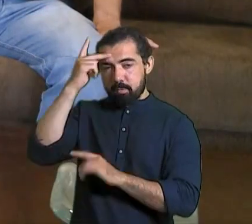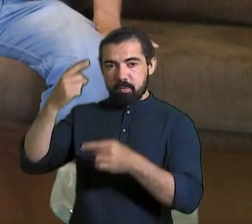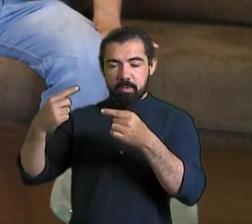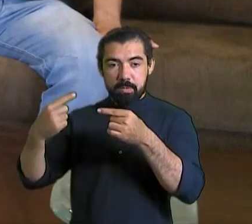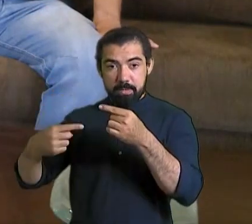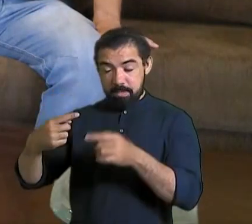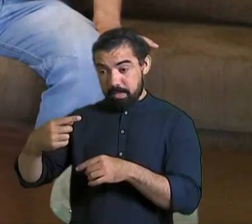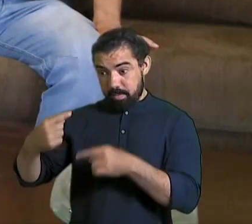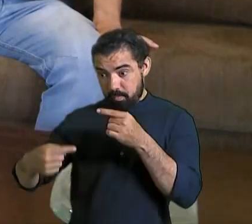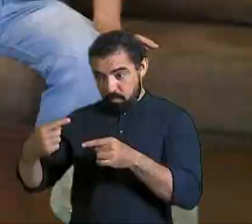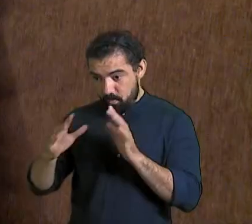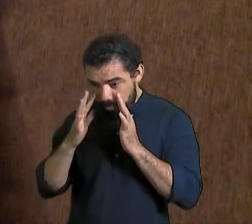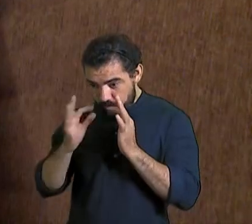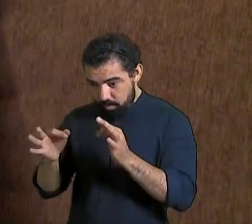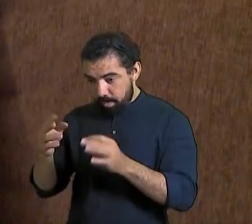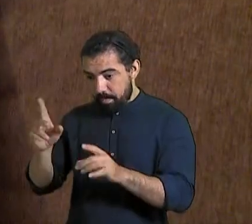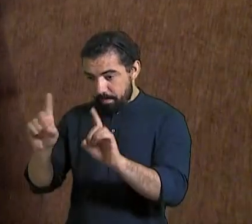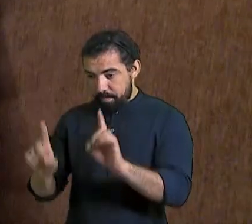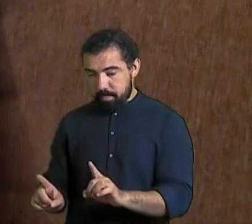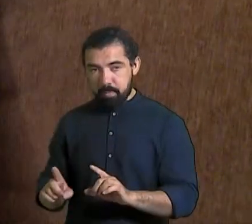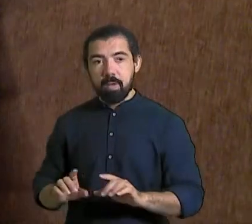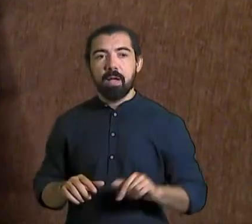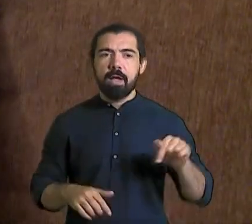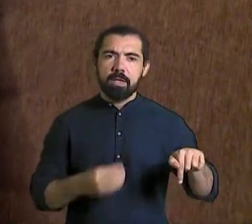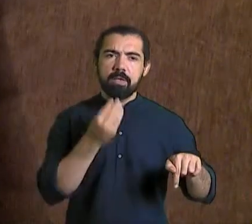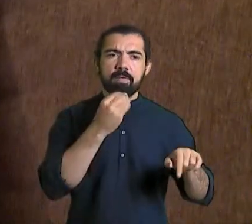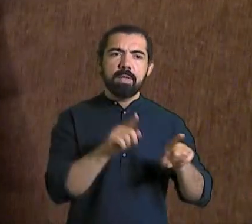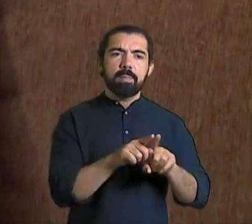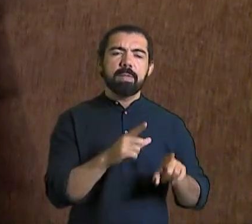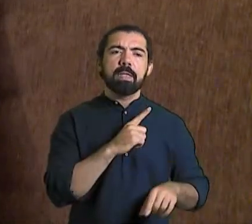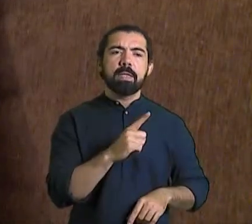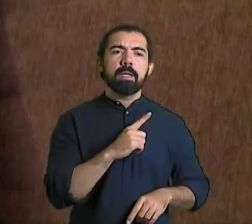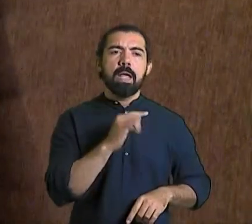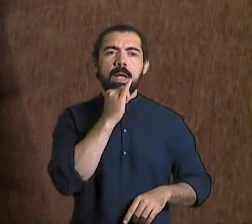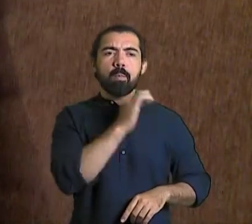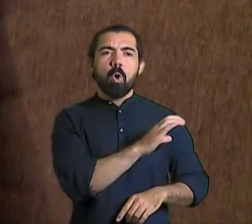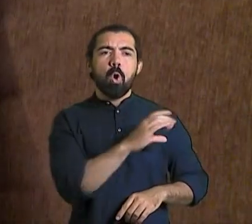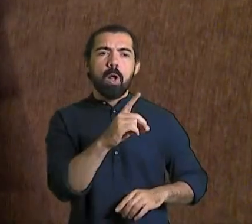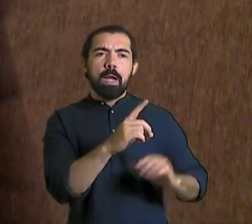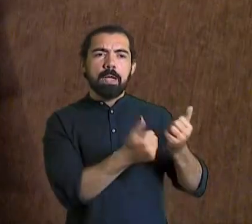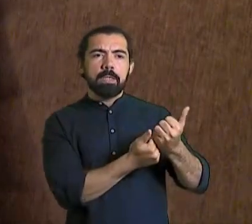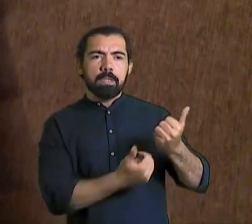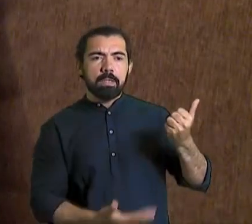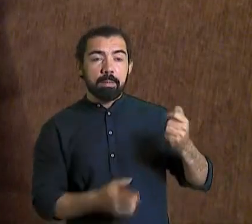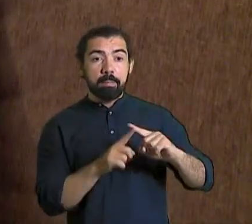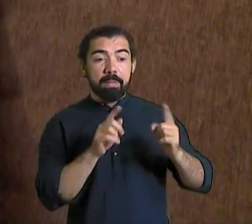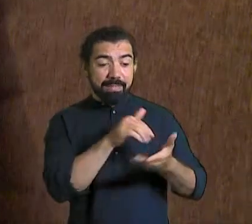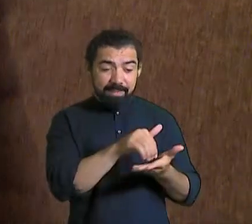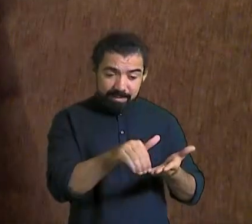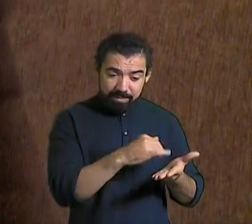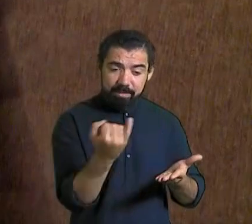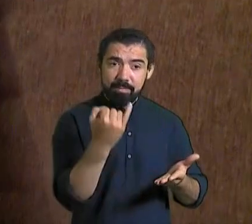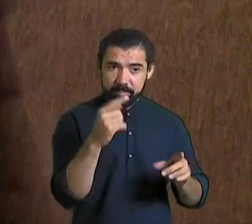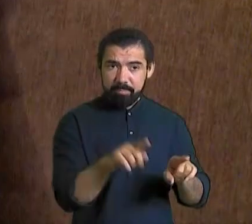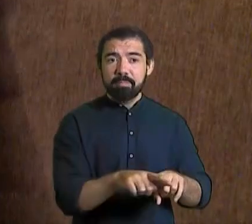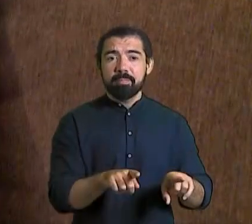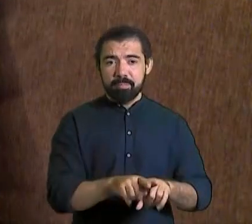só uma coordenadoria. Acho que aqui em Fortaleza tem uma coordenadoria, se não me falha a memória. Isso. Mas uma secretaria seria importante,